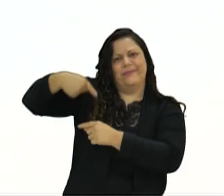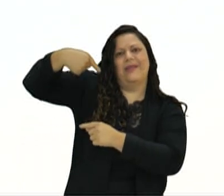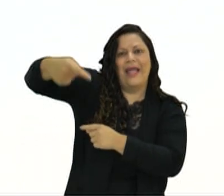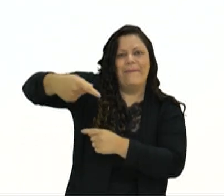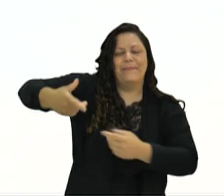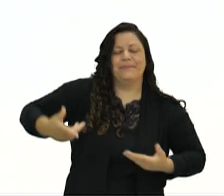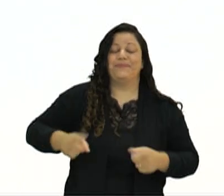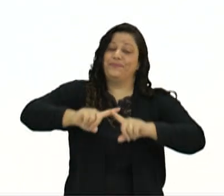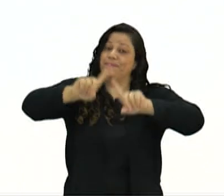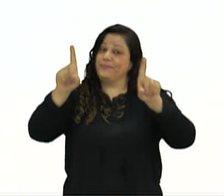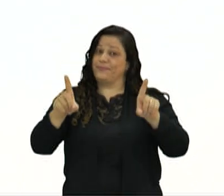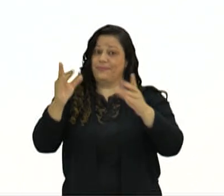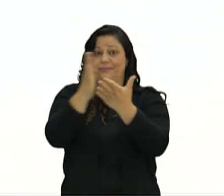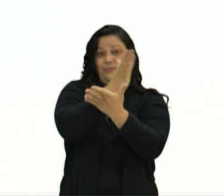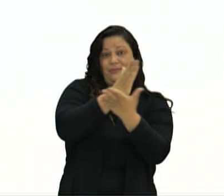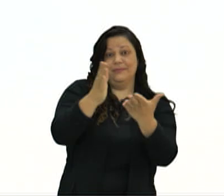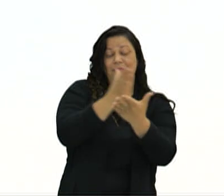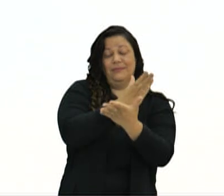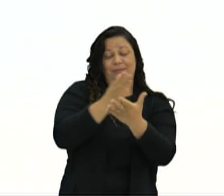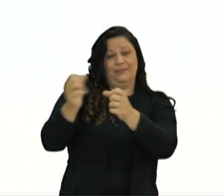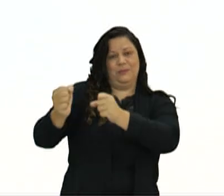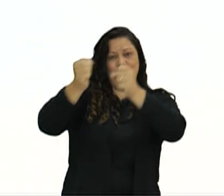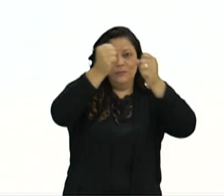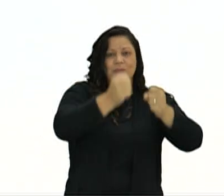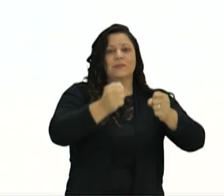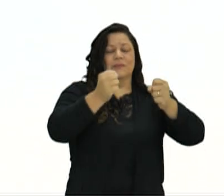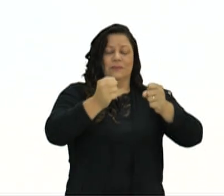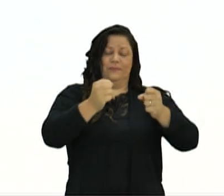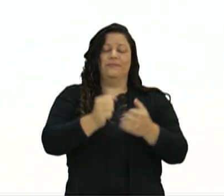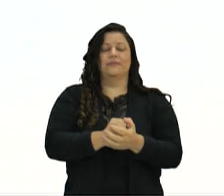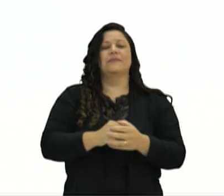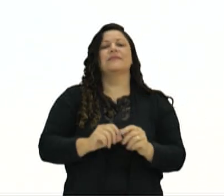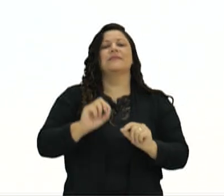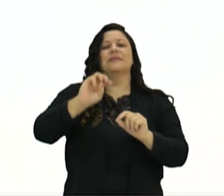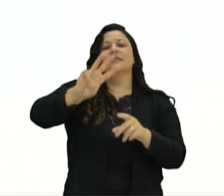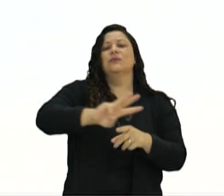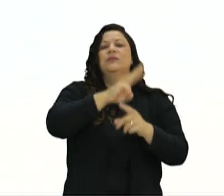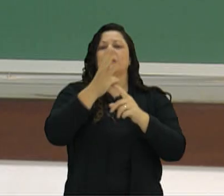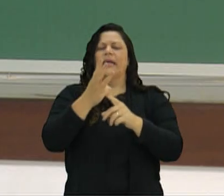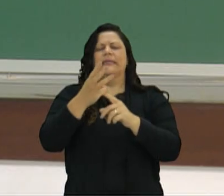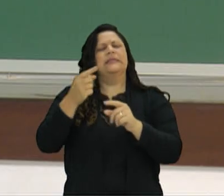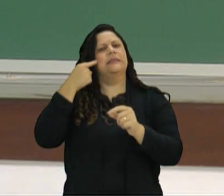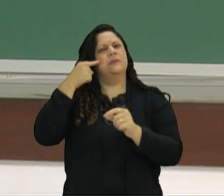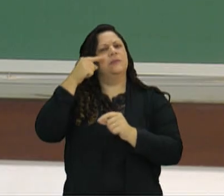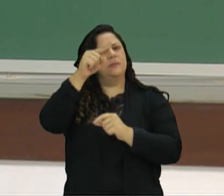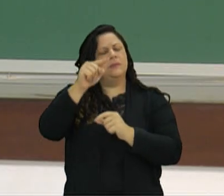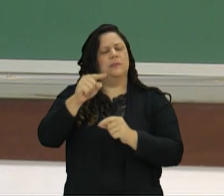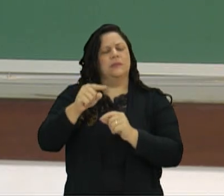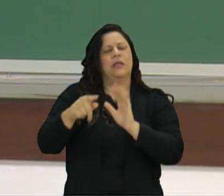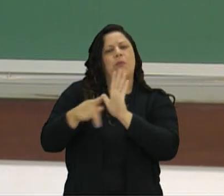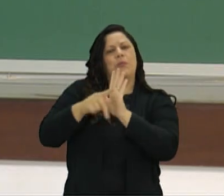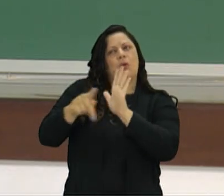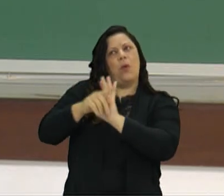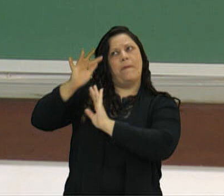Mas essa divisão dos poderes aqui, ela é inspirada nas teorias de Montesquieu. Inclusive,